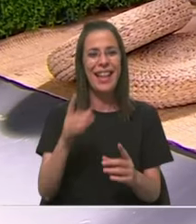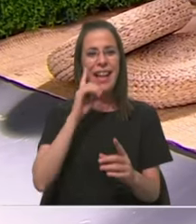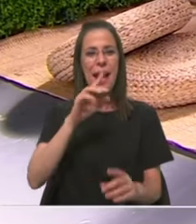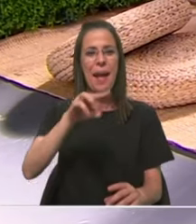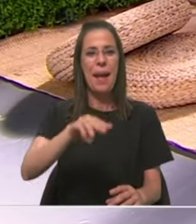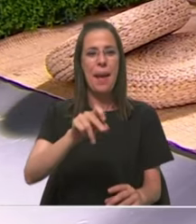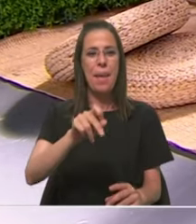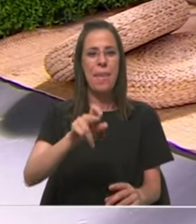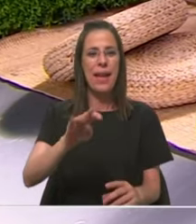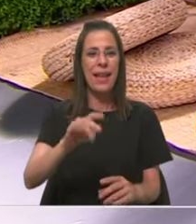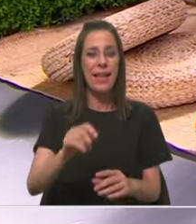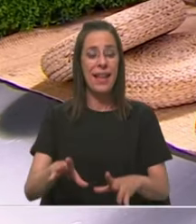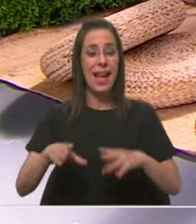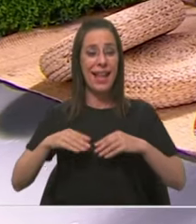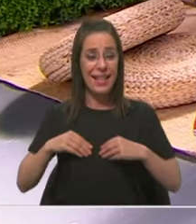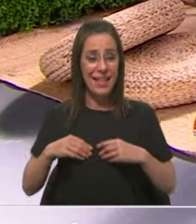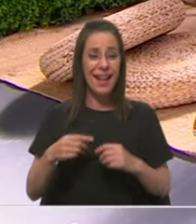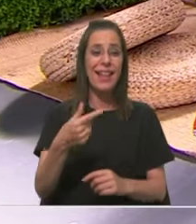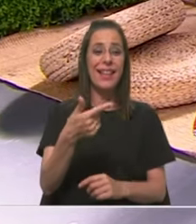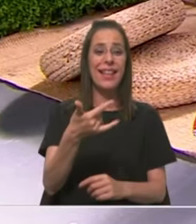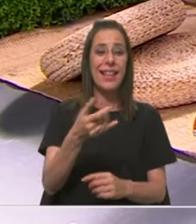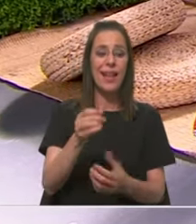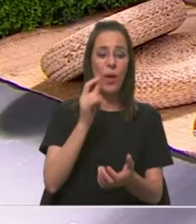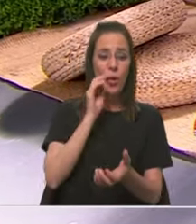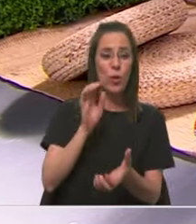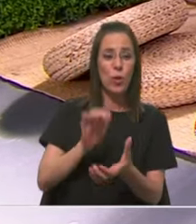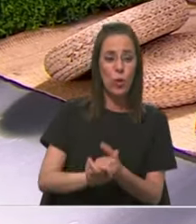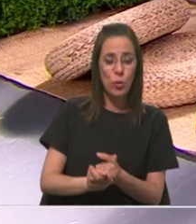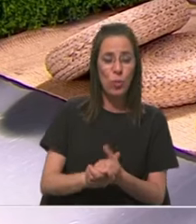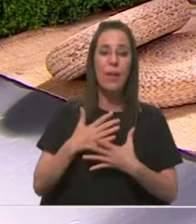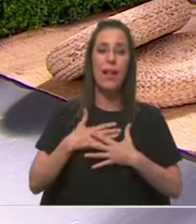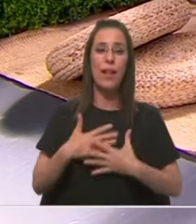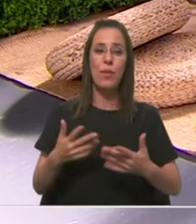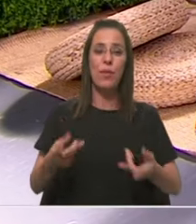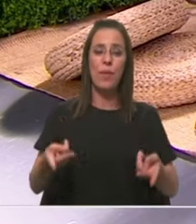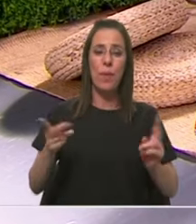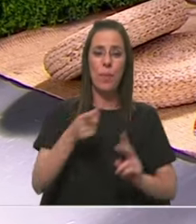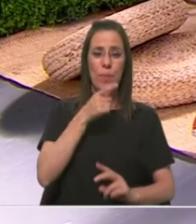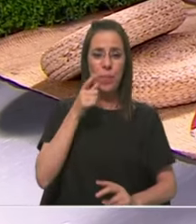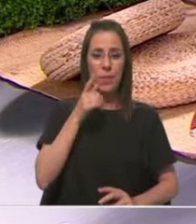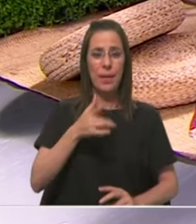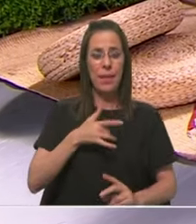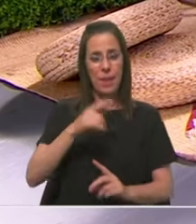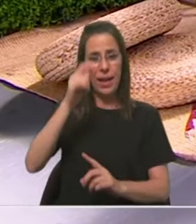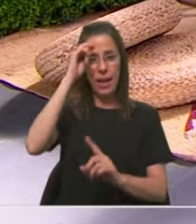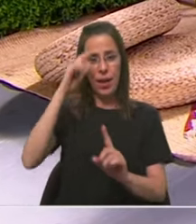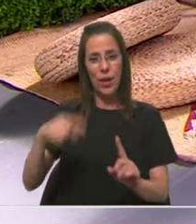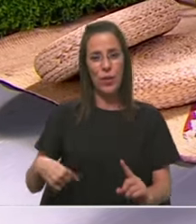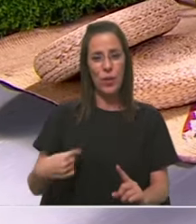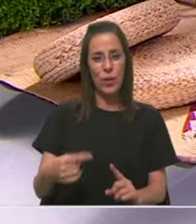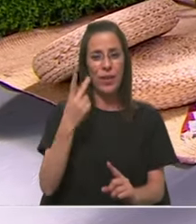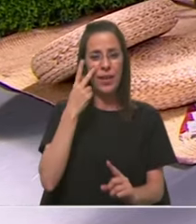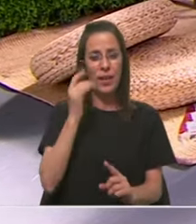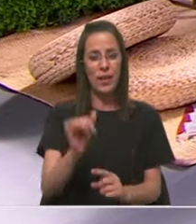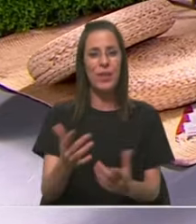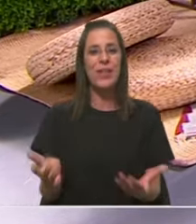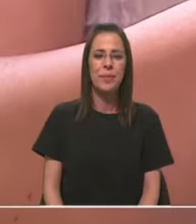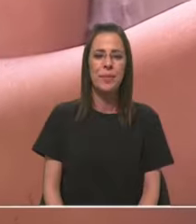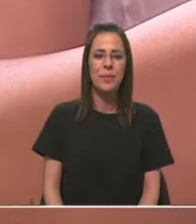Marisa, aceita o Tiago como seu esposo? É de sua livre vontade e promete amá-lo e respeitá-lo todos os dias da sua vida?